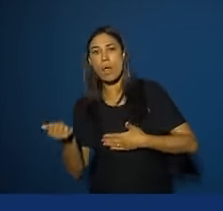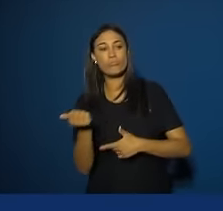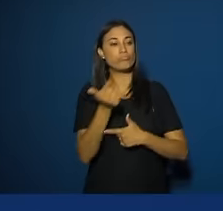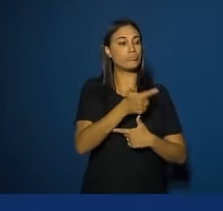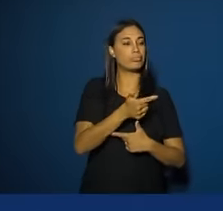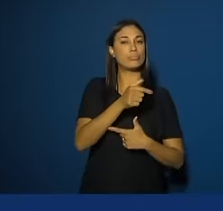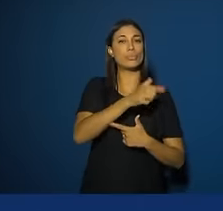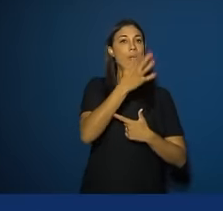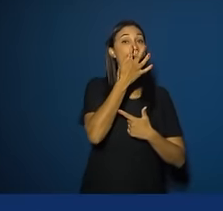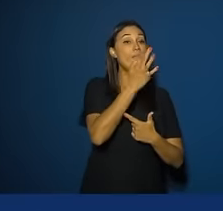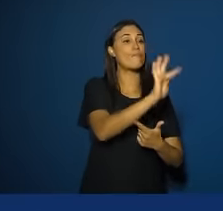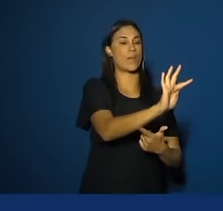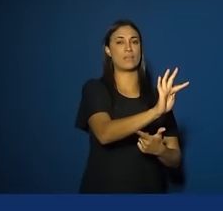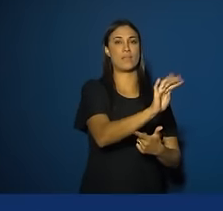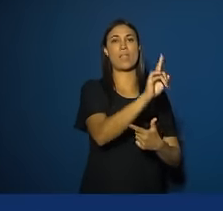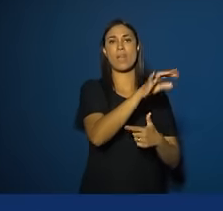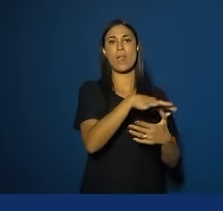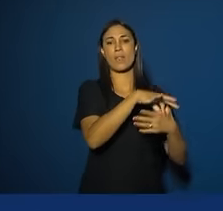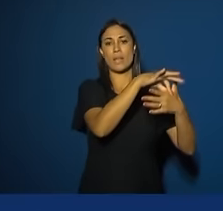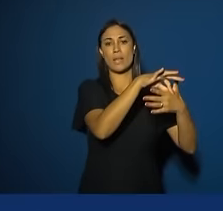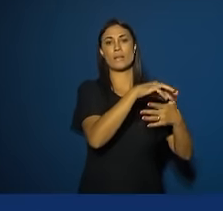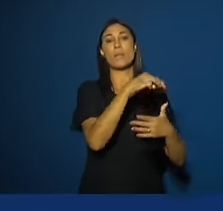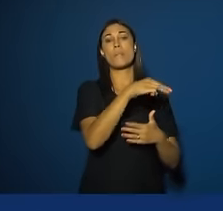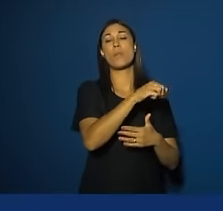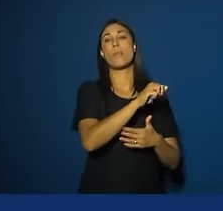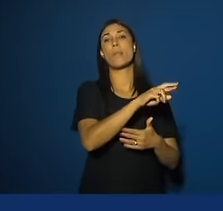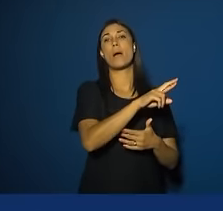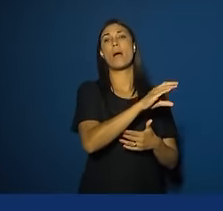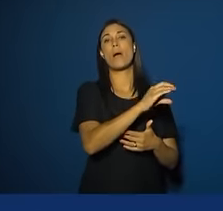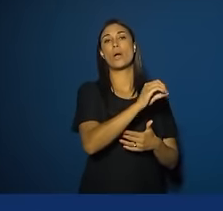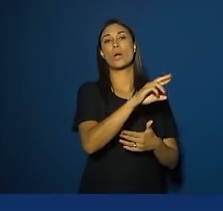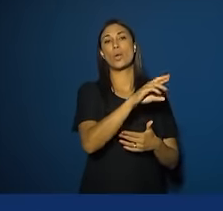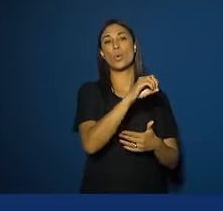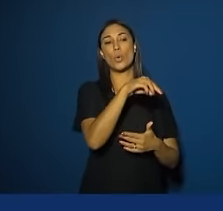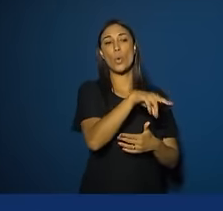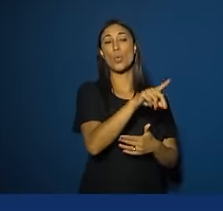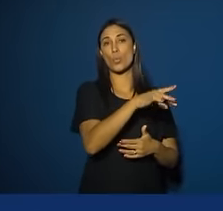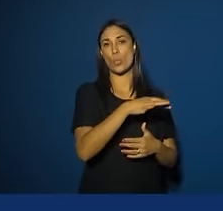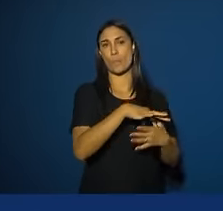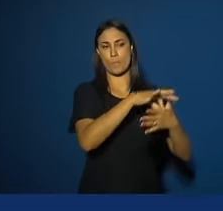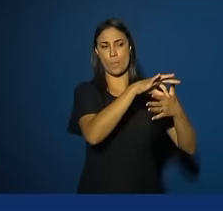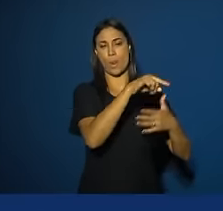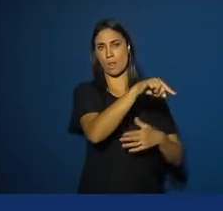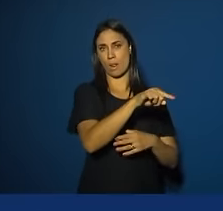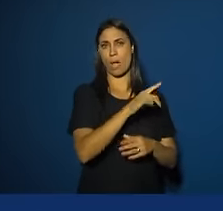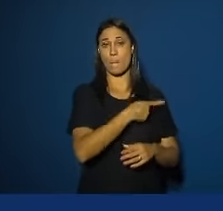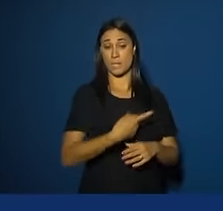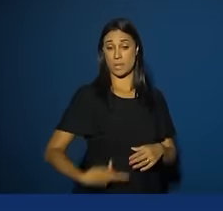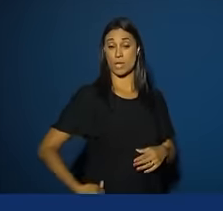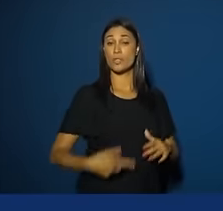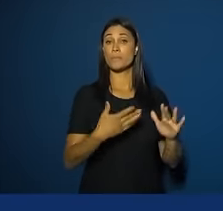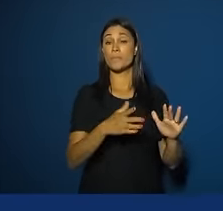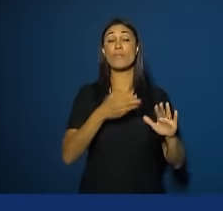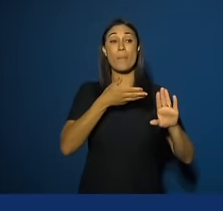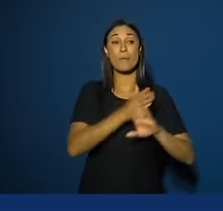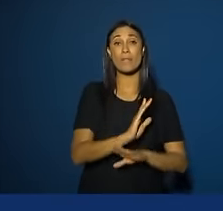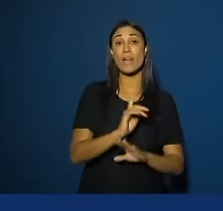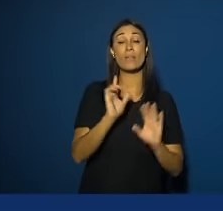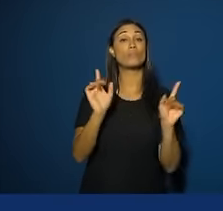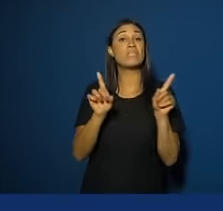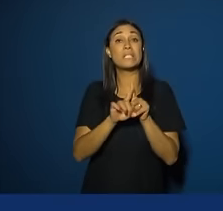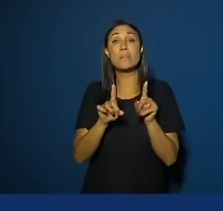Previdência que a França liderado pelo presidente macron aprovou no final atropelando o congresso e com uma enorme